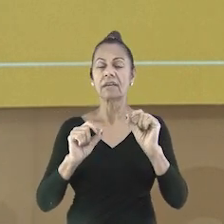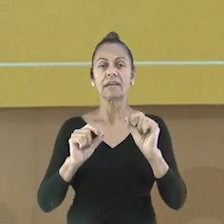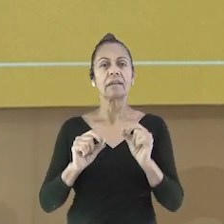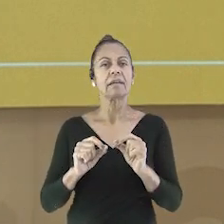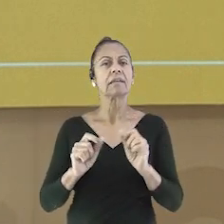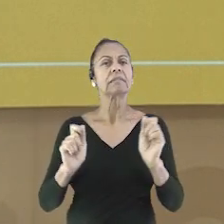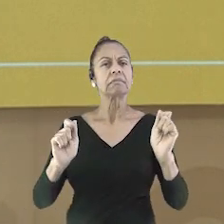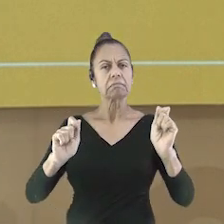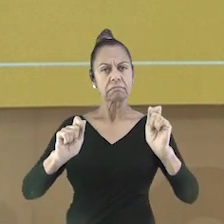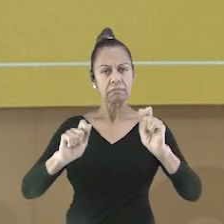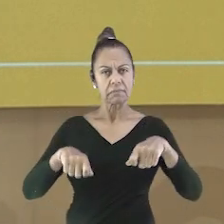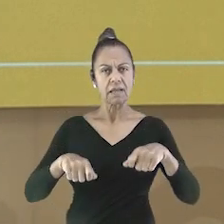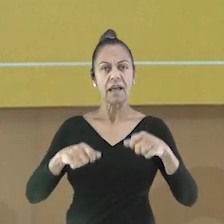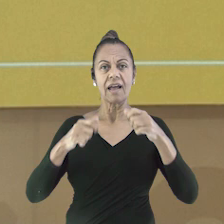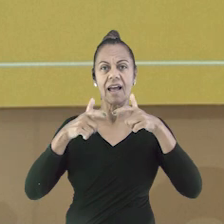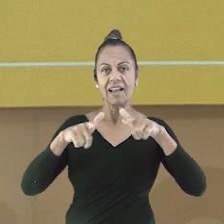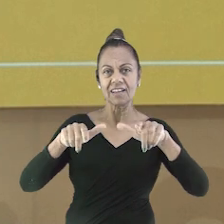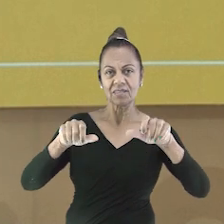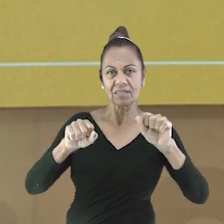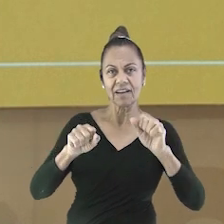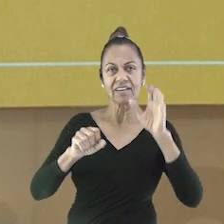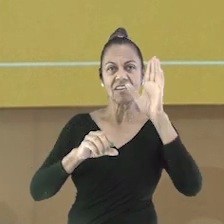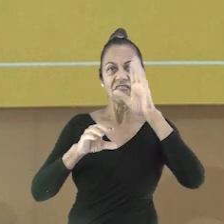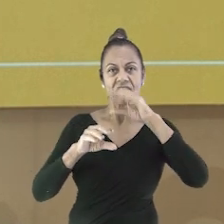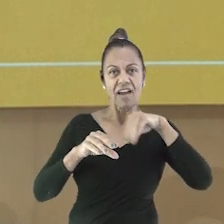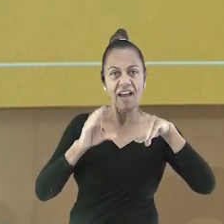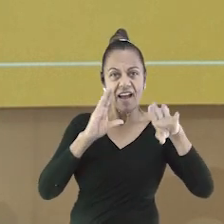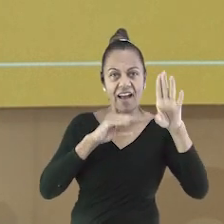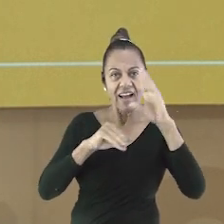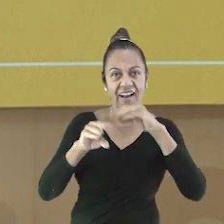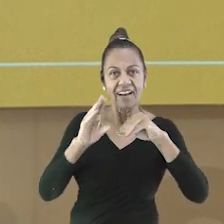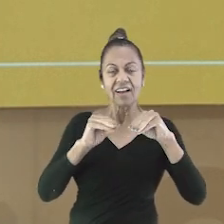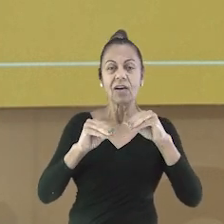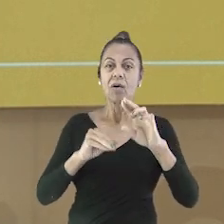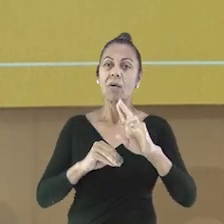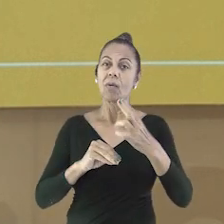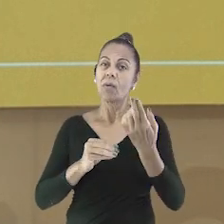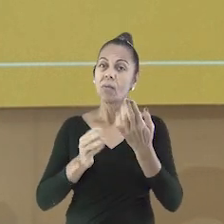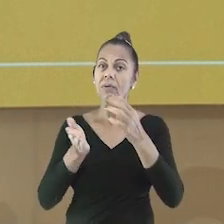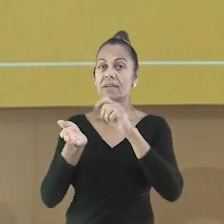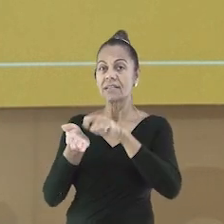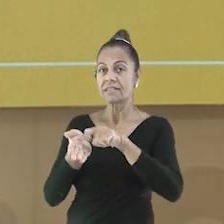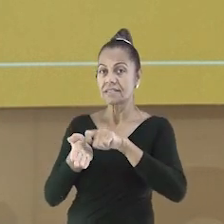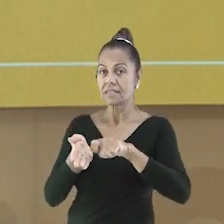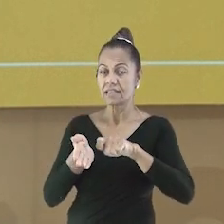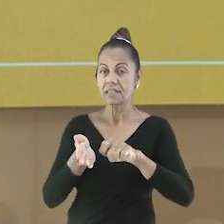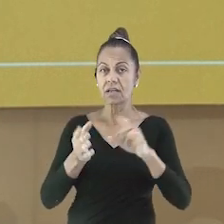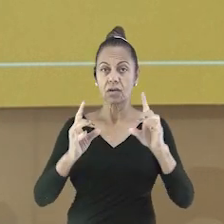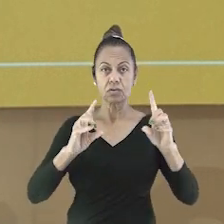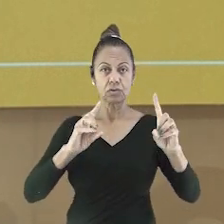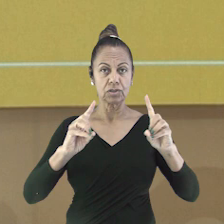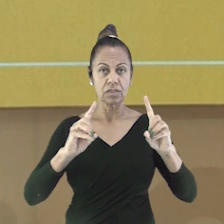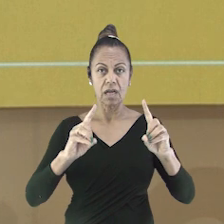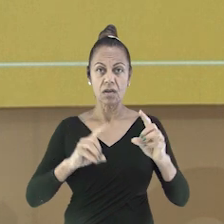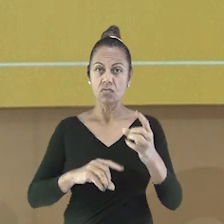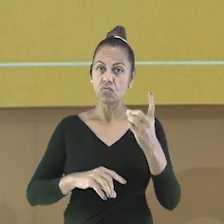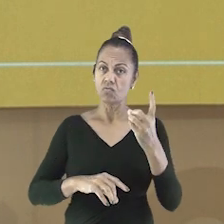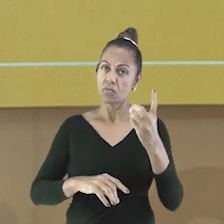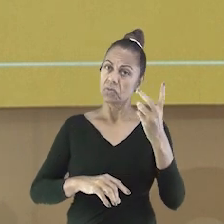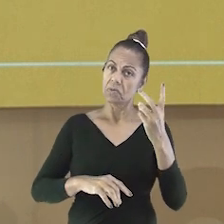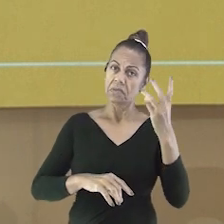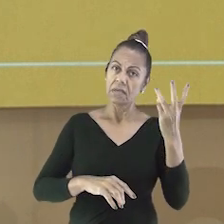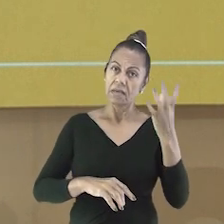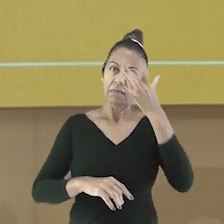assunto. Próxima característica: linguagem falada e escrita. Ou seja,